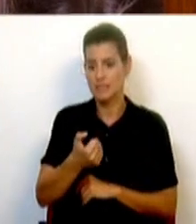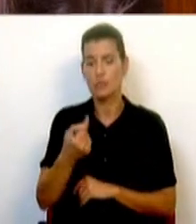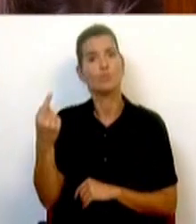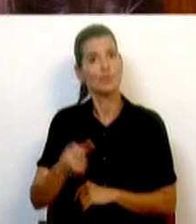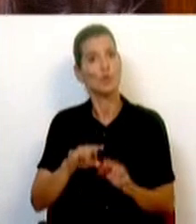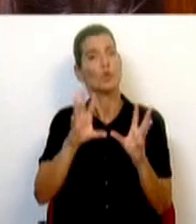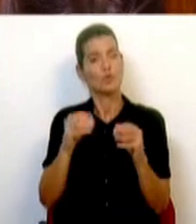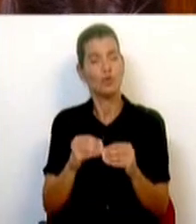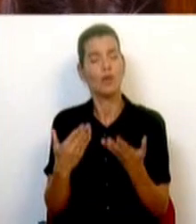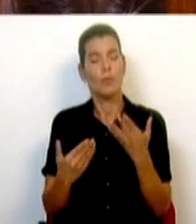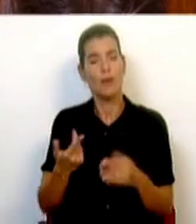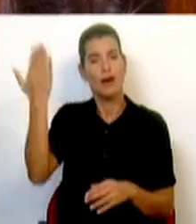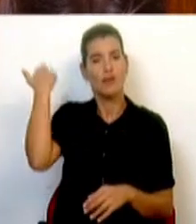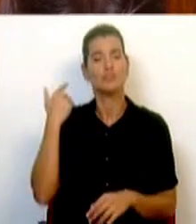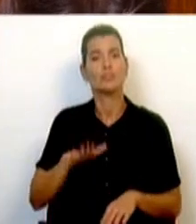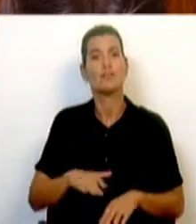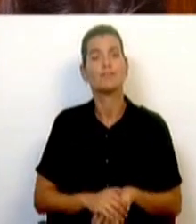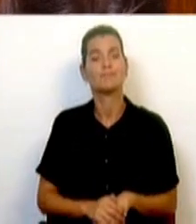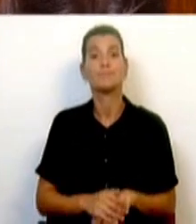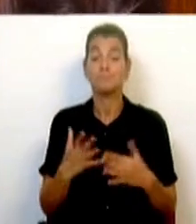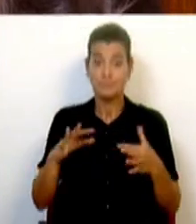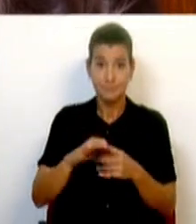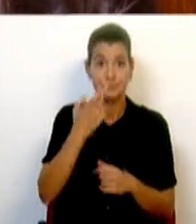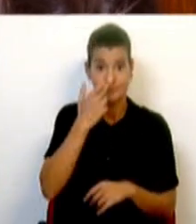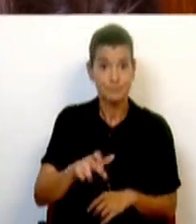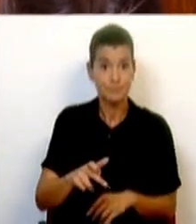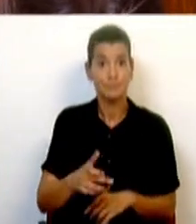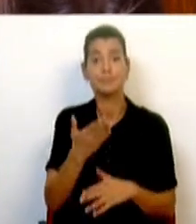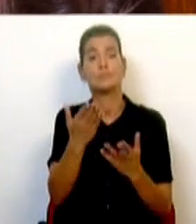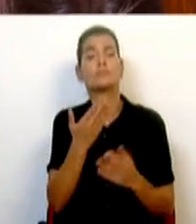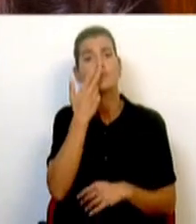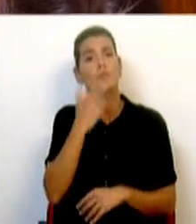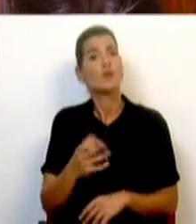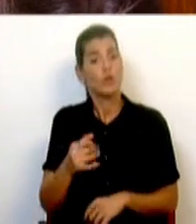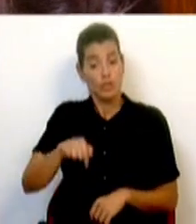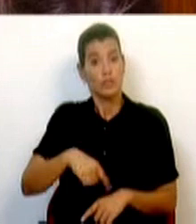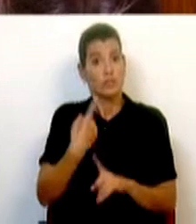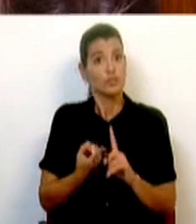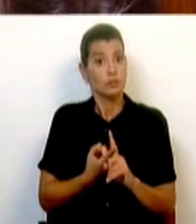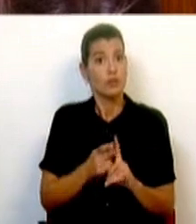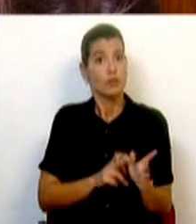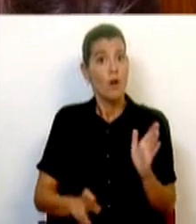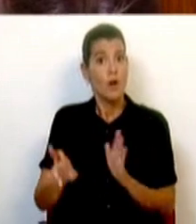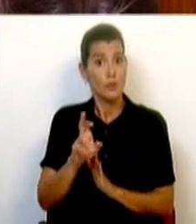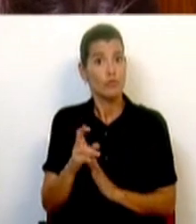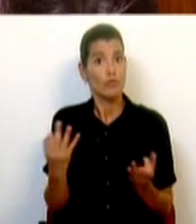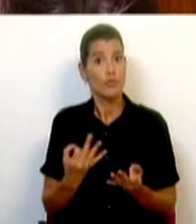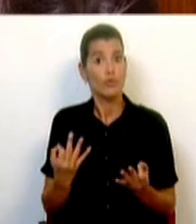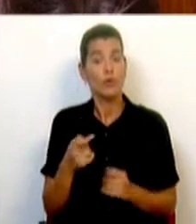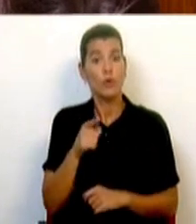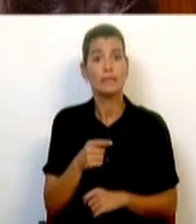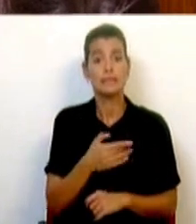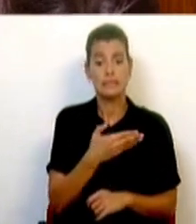75% relativamente ao que existia. Relativamente às pensões, as pensões tiveram este ano aumentos efetivos